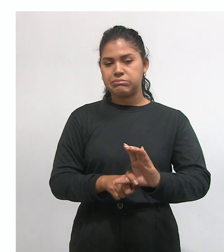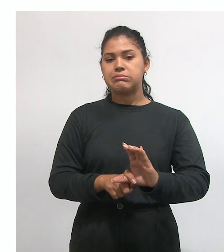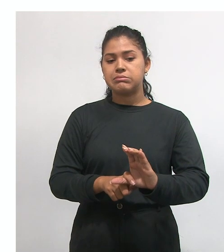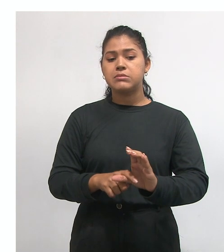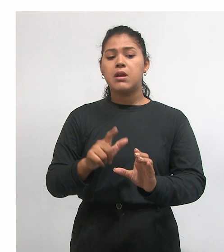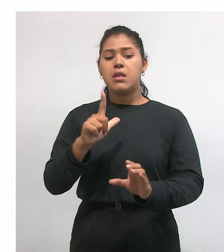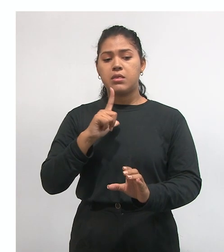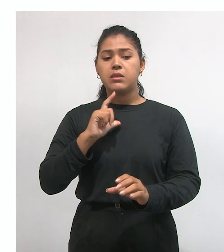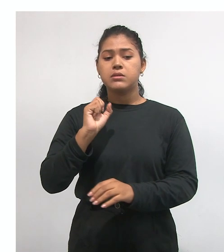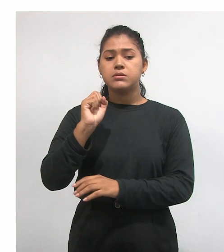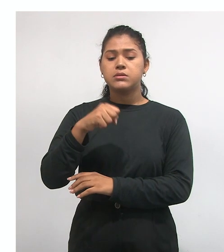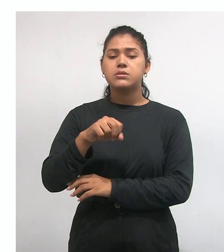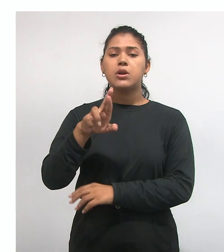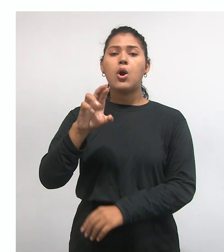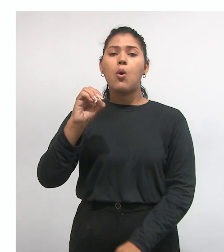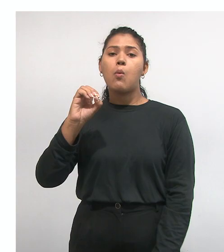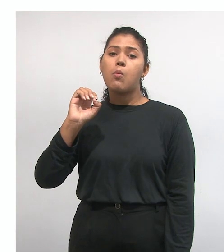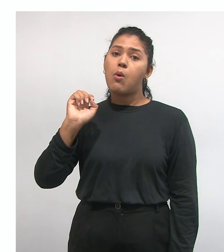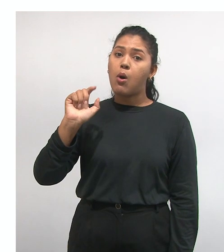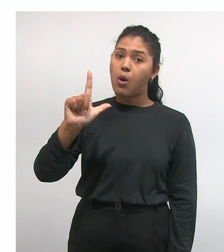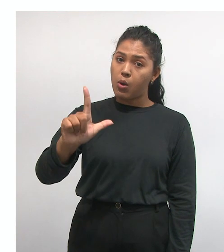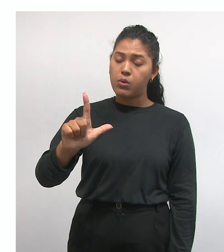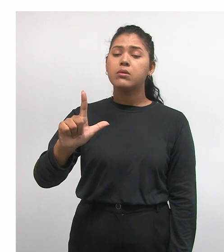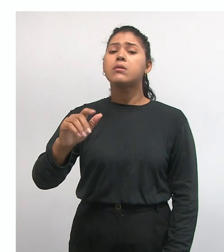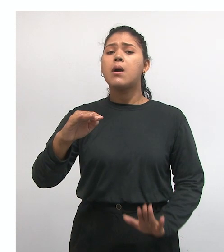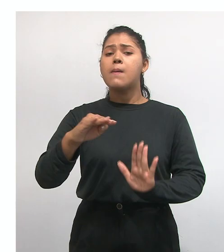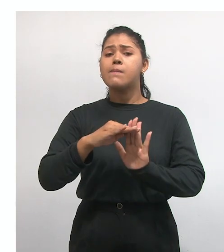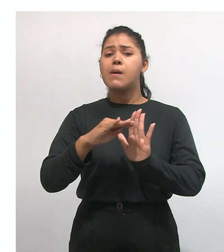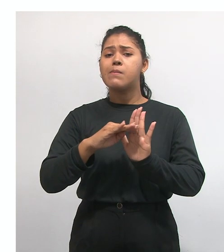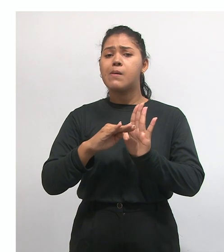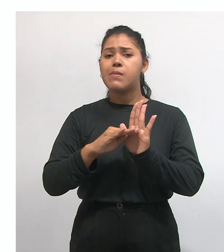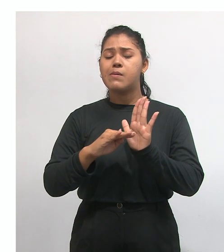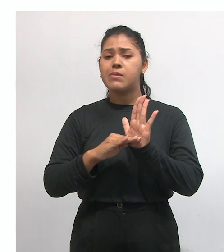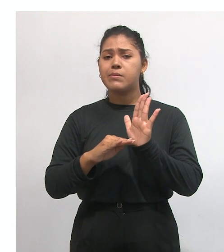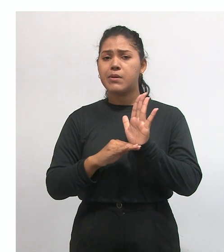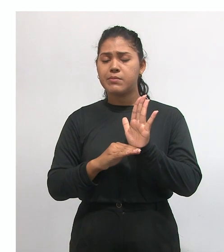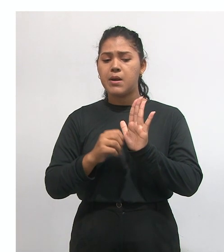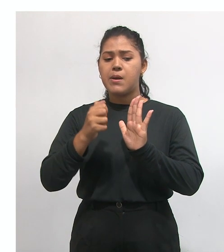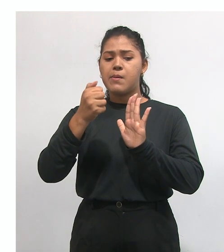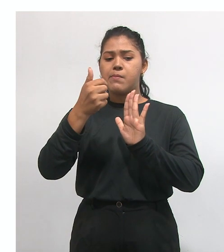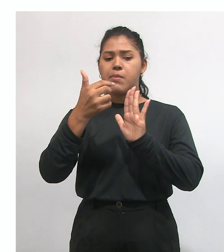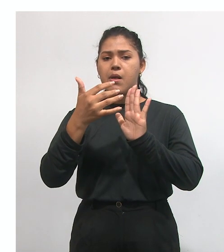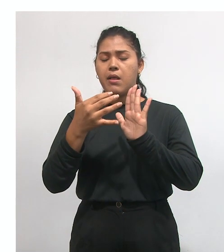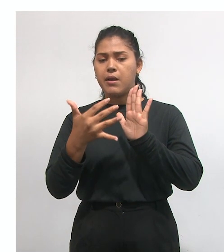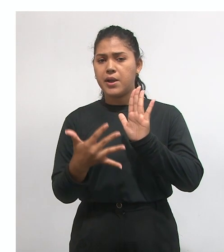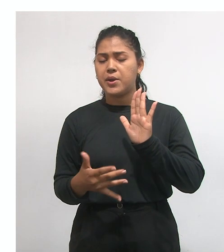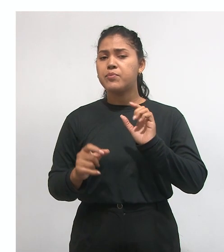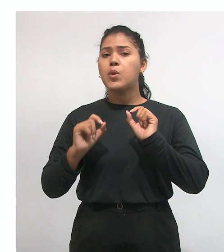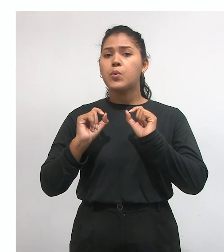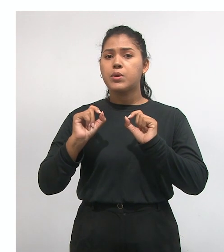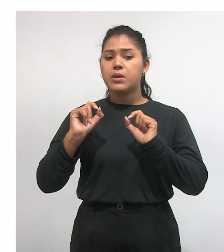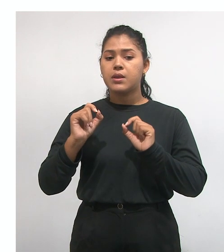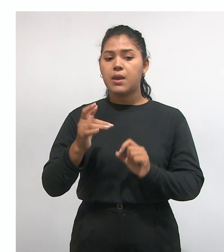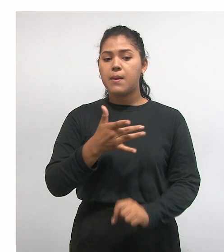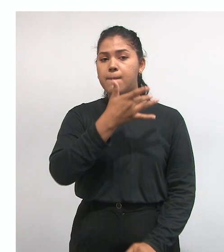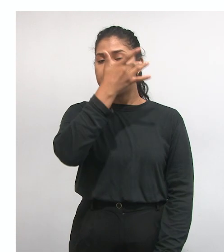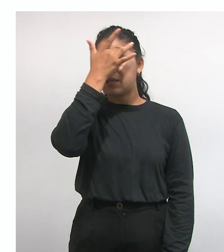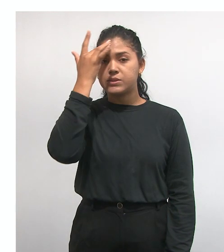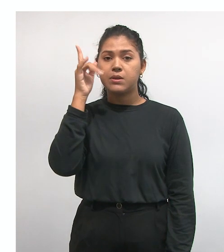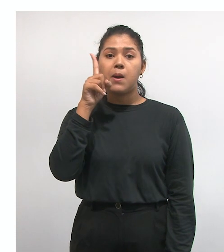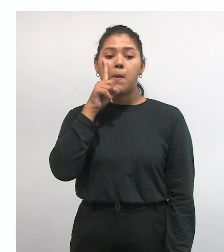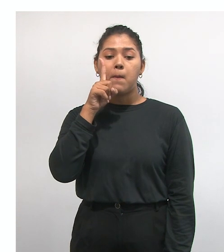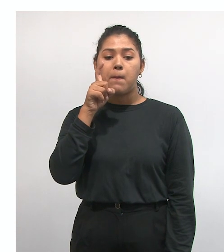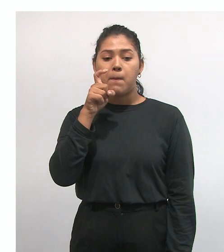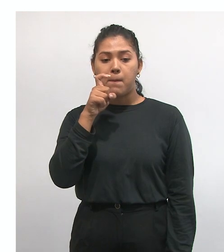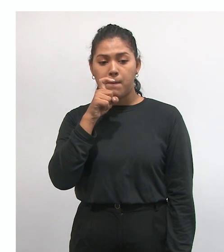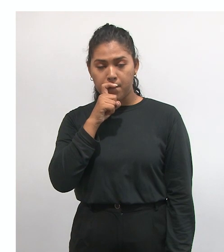rol que eu já havia comentado com vocês, que está dentro do artigo 134, que ele diz o seguinte: os pais, né,